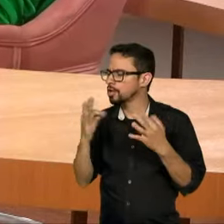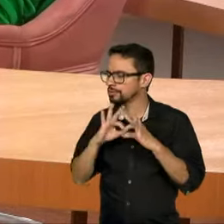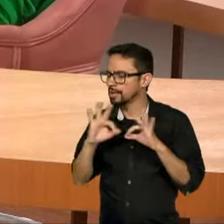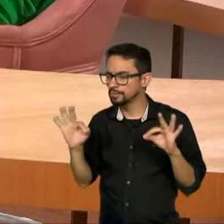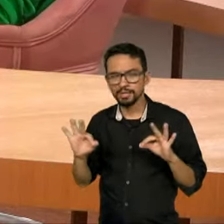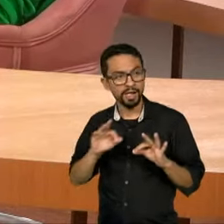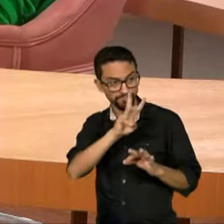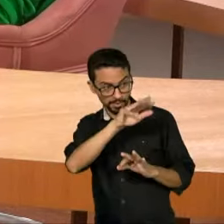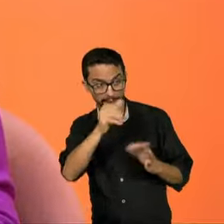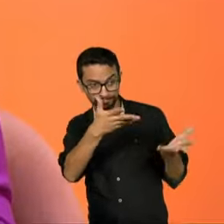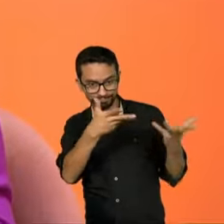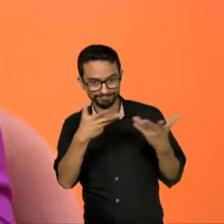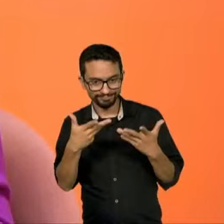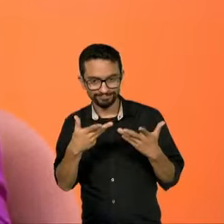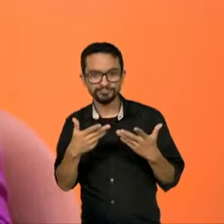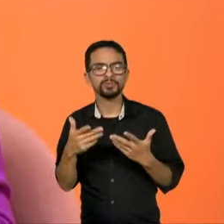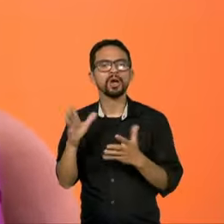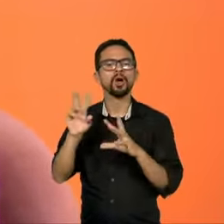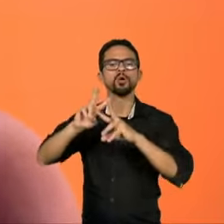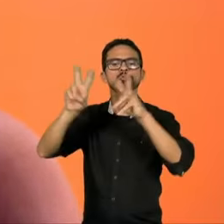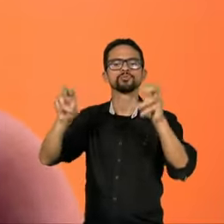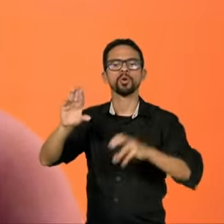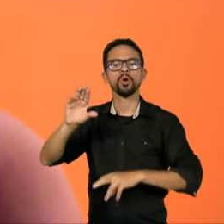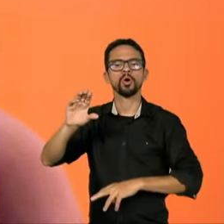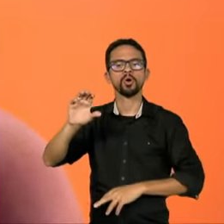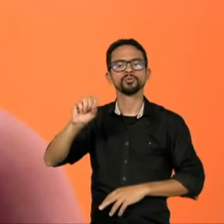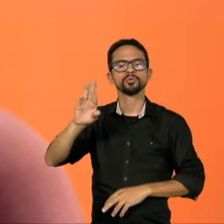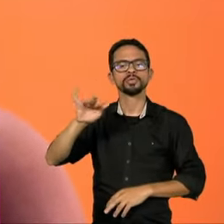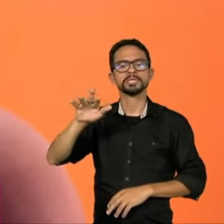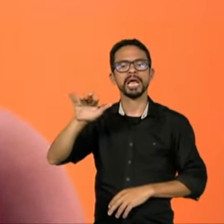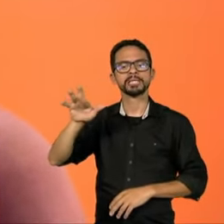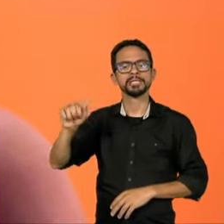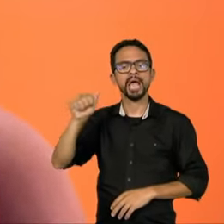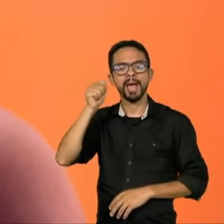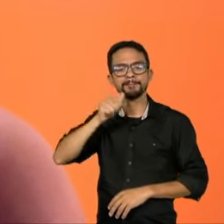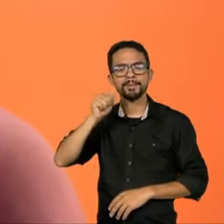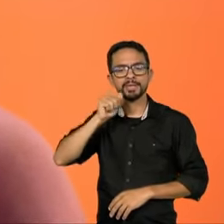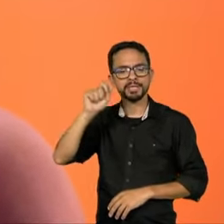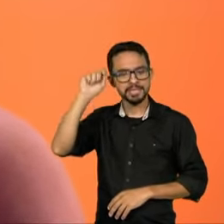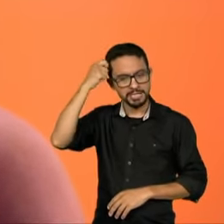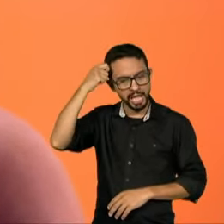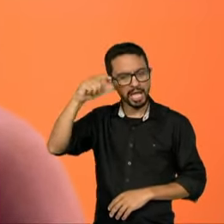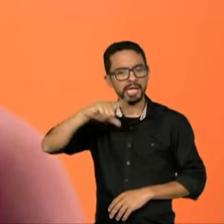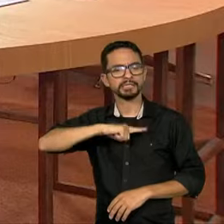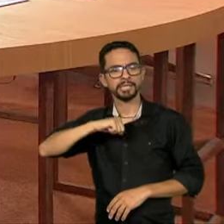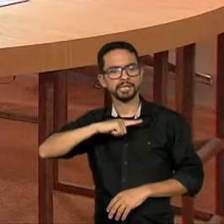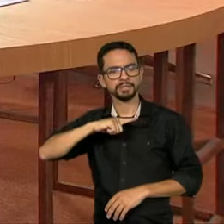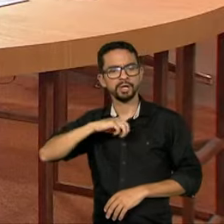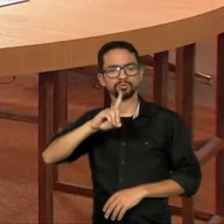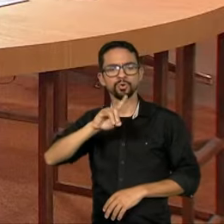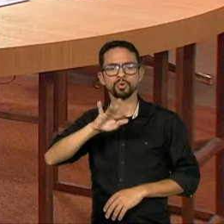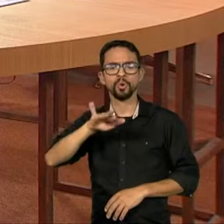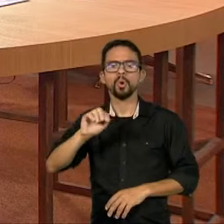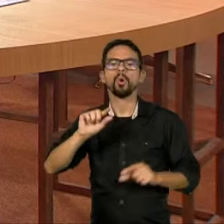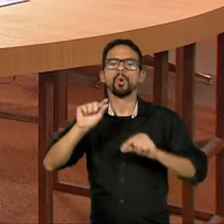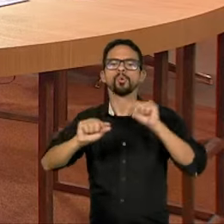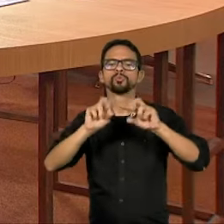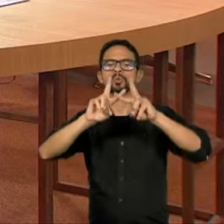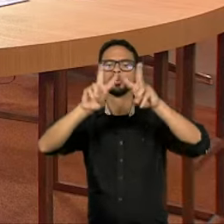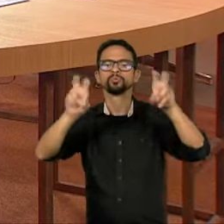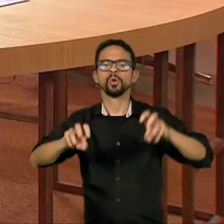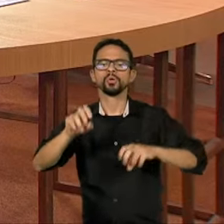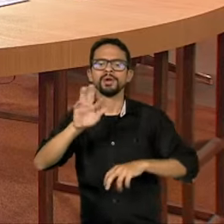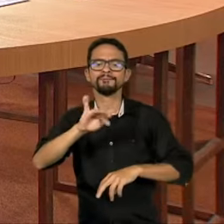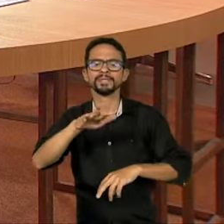criou um conceito que é dororidade, que é a sororidade das mulheres negras. Dororidade. Que ela diz que o